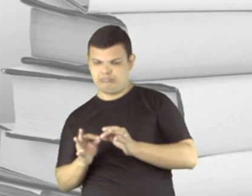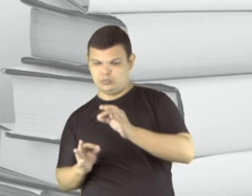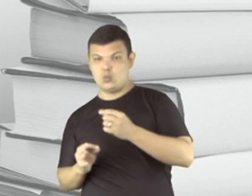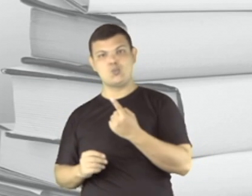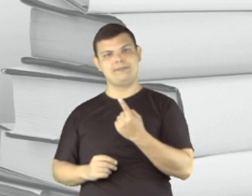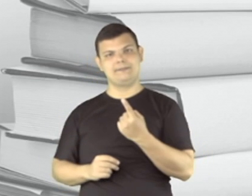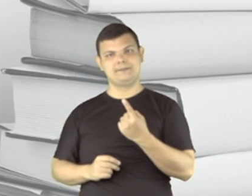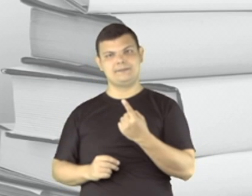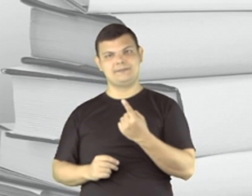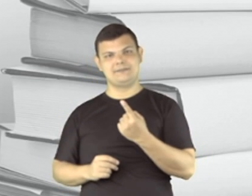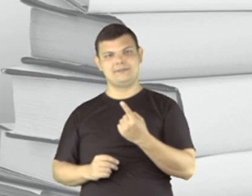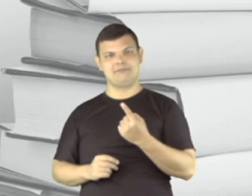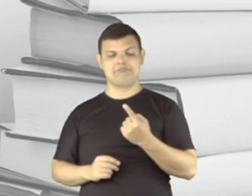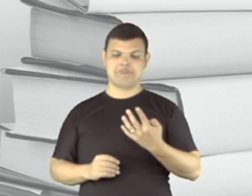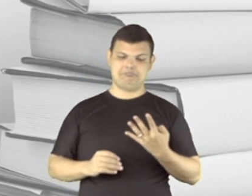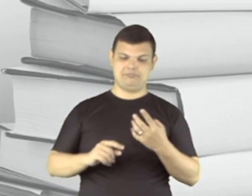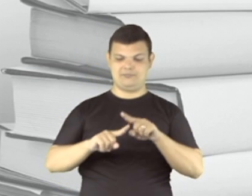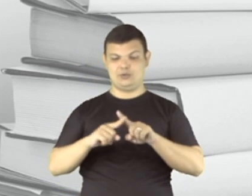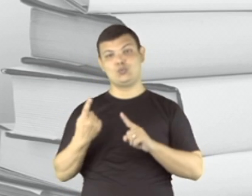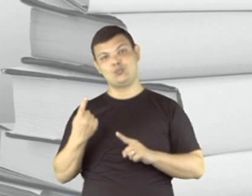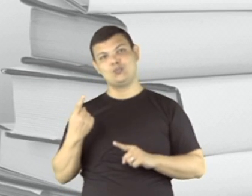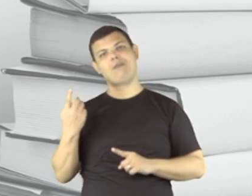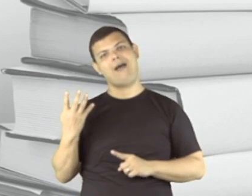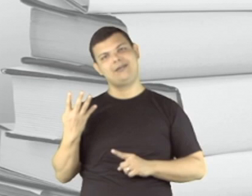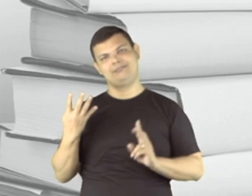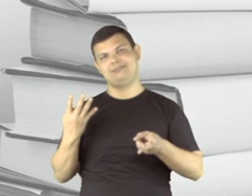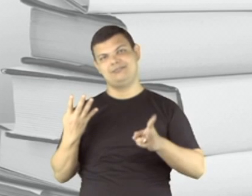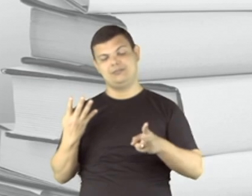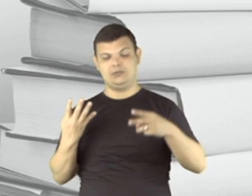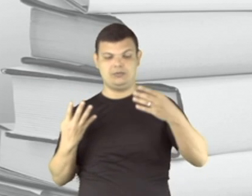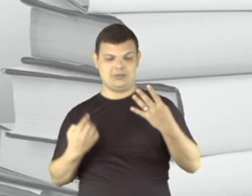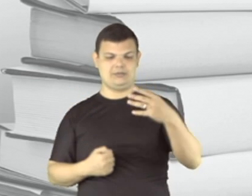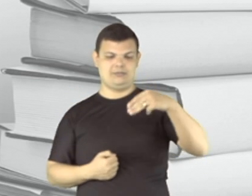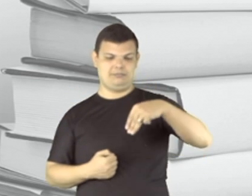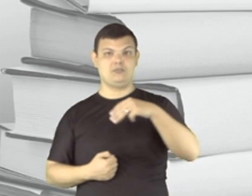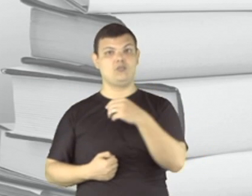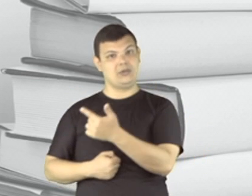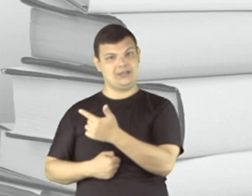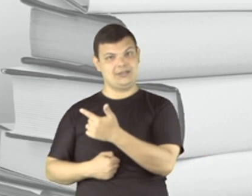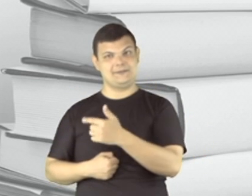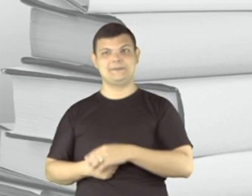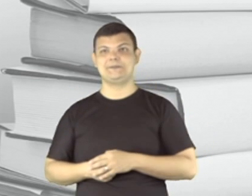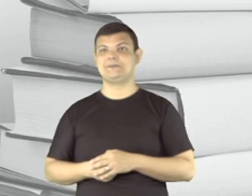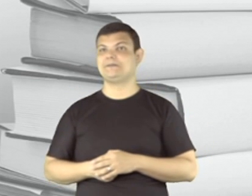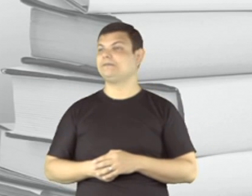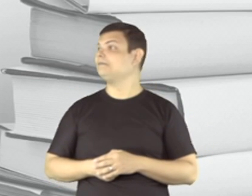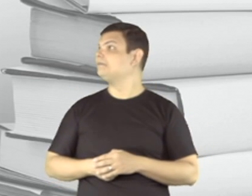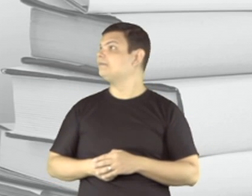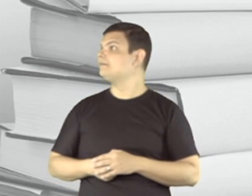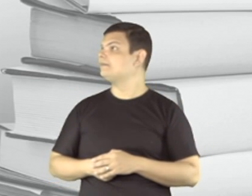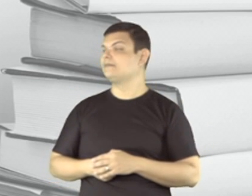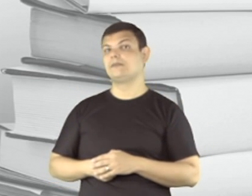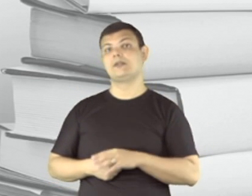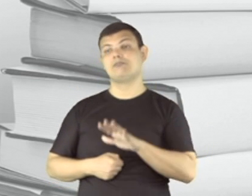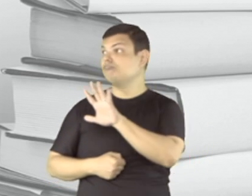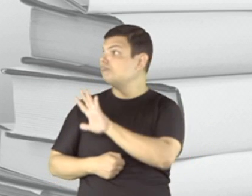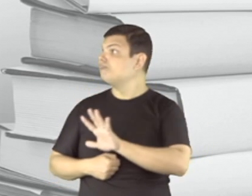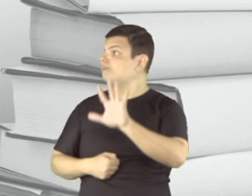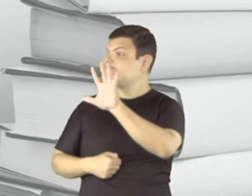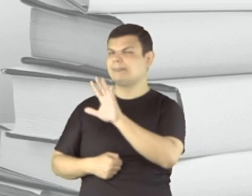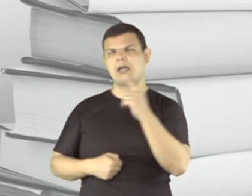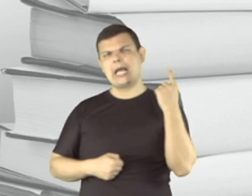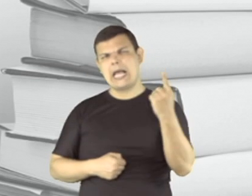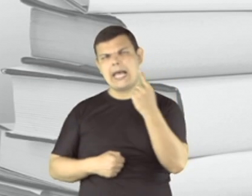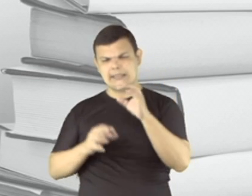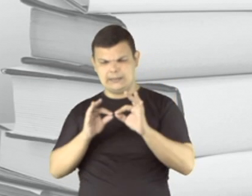1. 4 vezes 1, 4 metros quadrados aqui, né? E aqui, ó, na figura, com